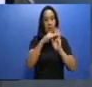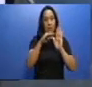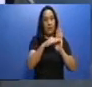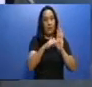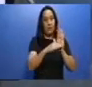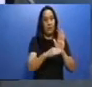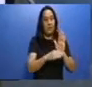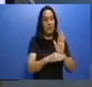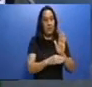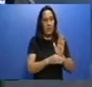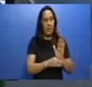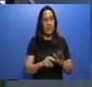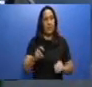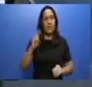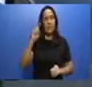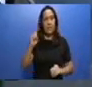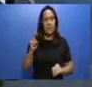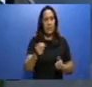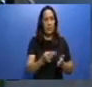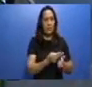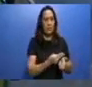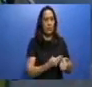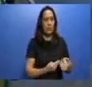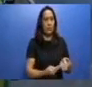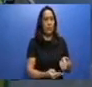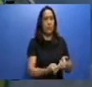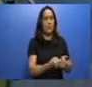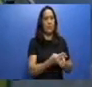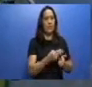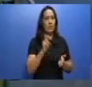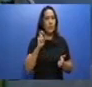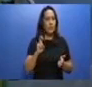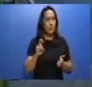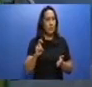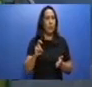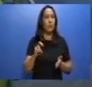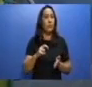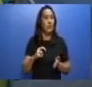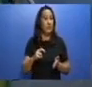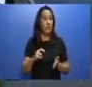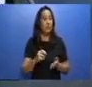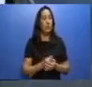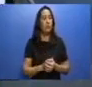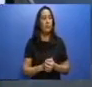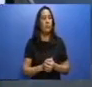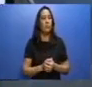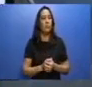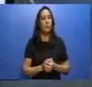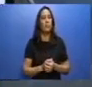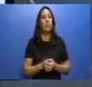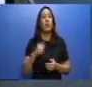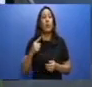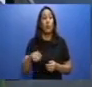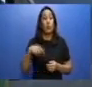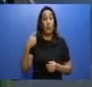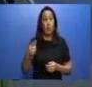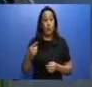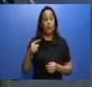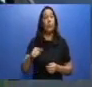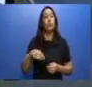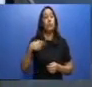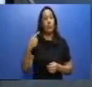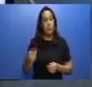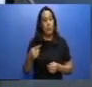com mais 5 elementos. Só 5 tá bom, tá? Não precisa preencher a malha toda. Aqui também, mais